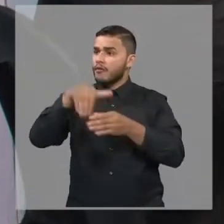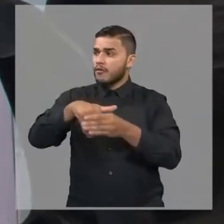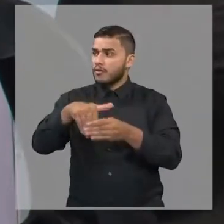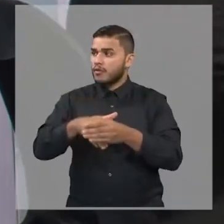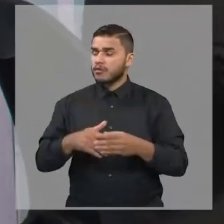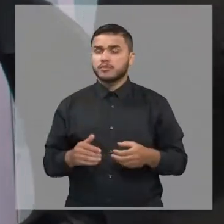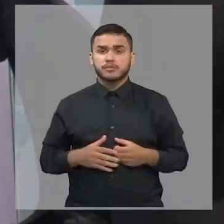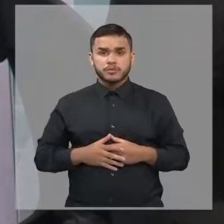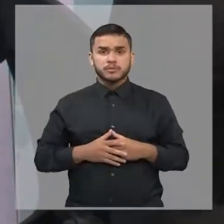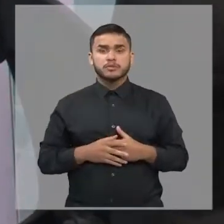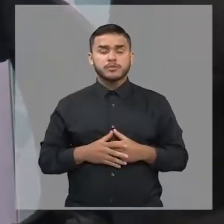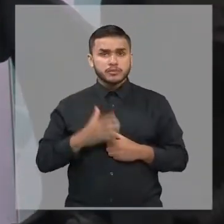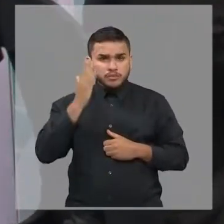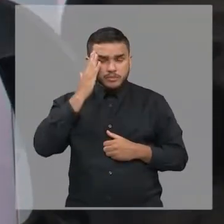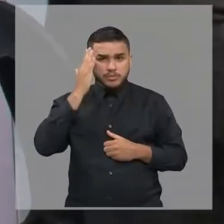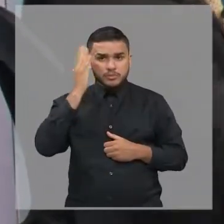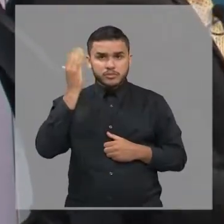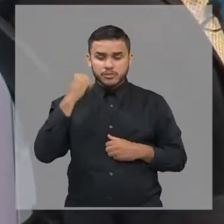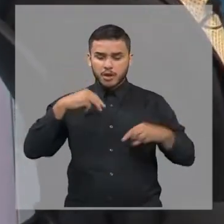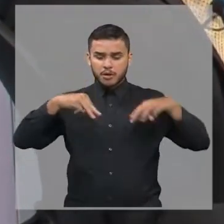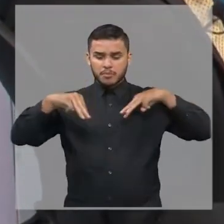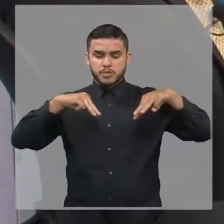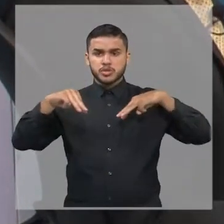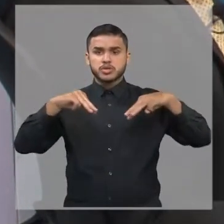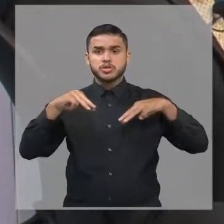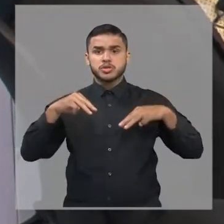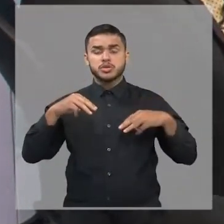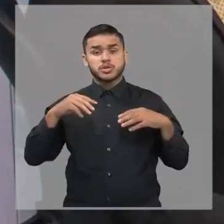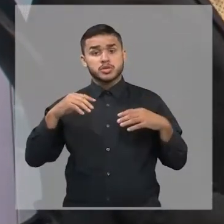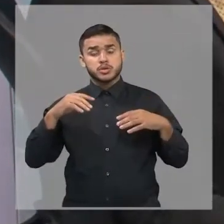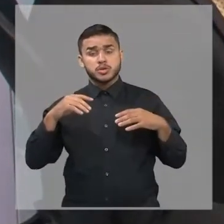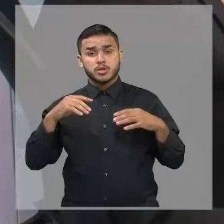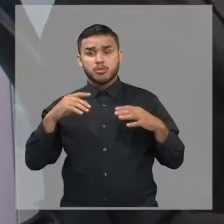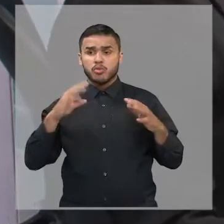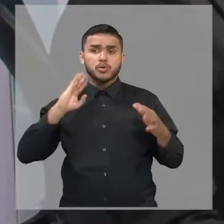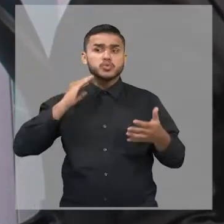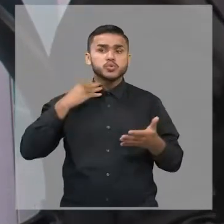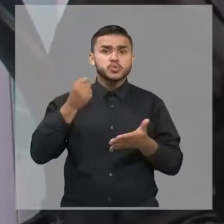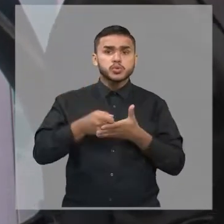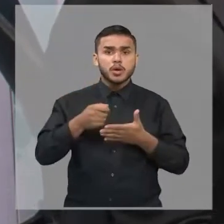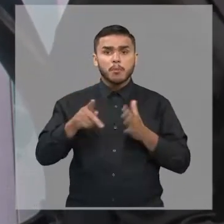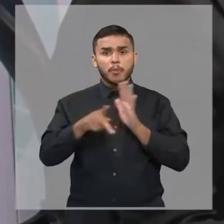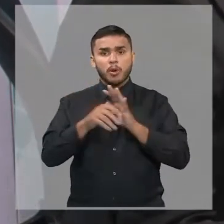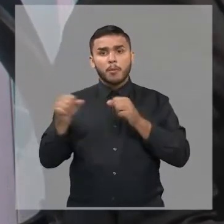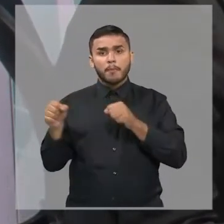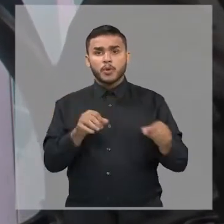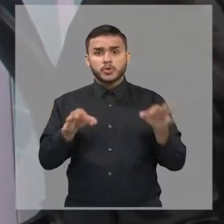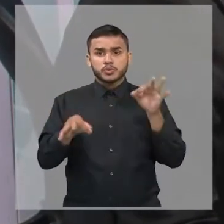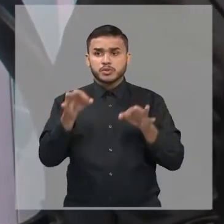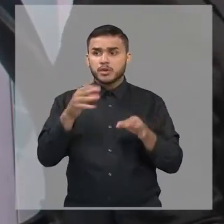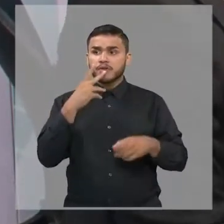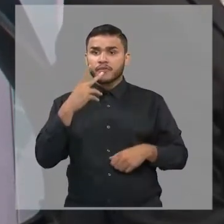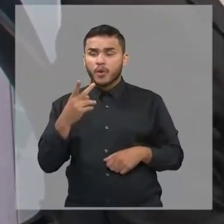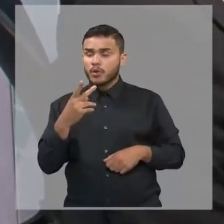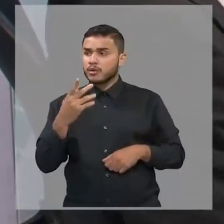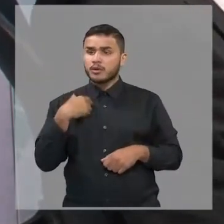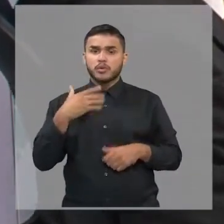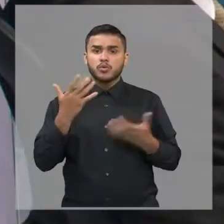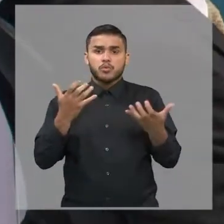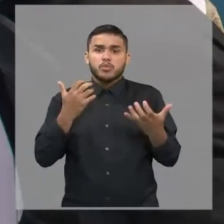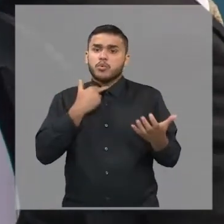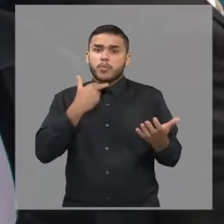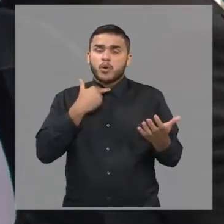um deputado não pode pegar um avião mais. O ministro Supremo não anda na rua. Então o Brasil mudou. O Brasil mudou. Um deputado que